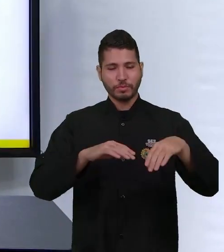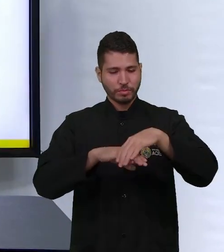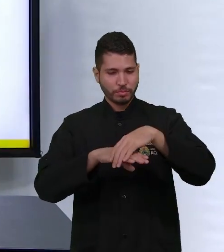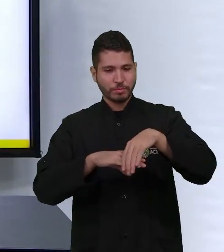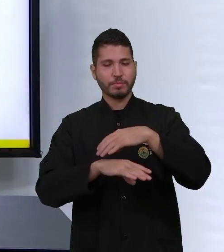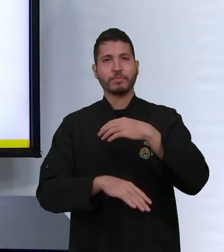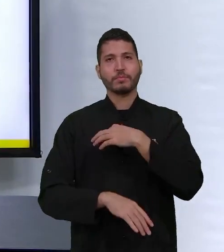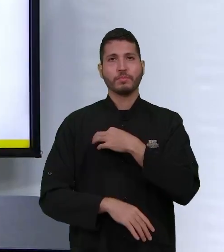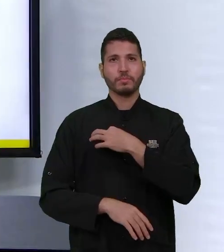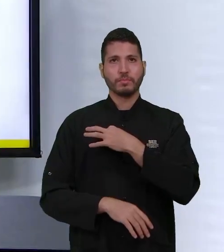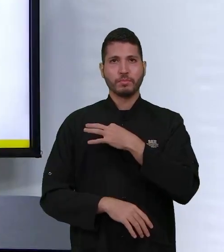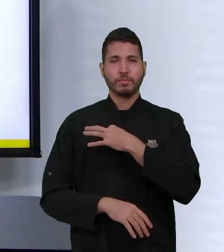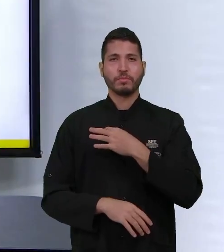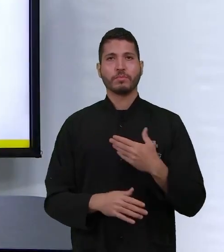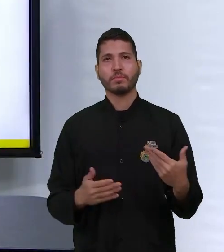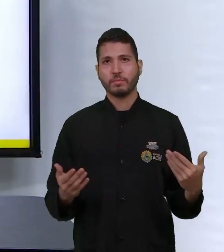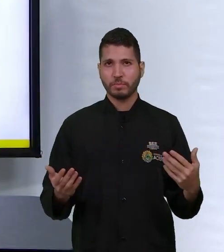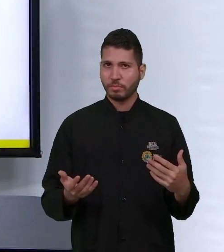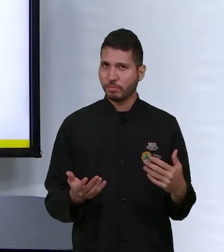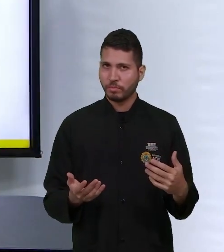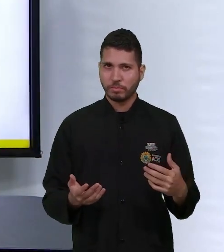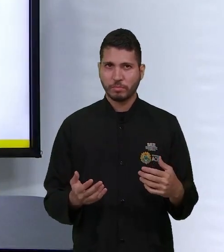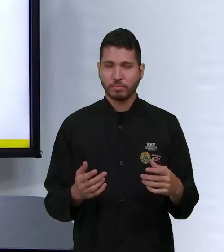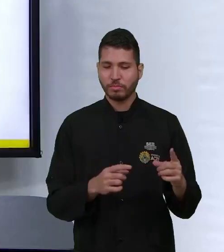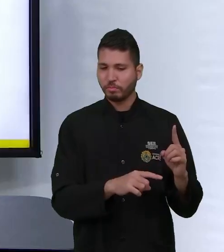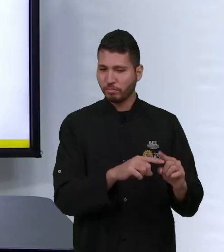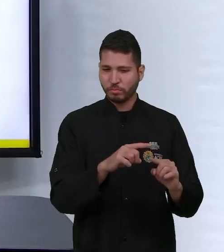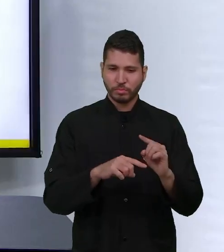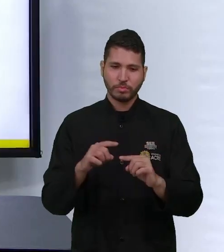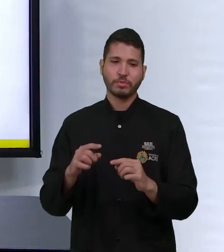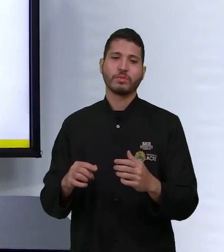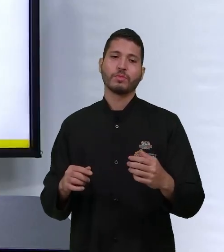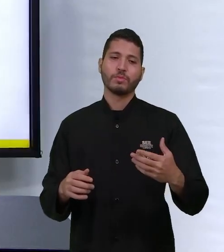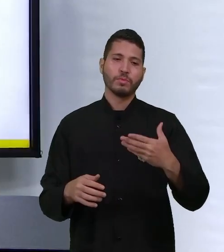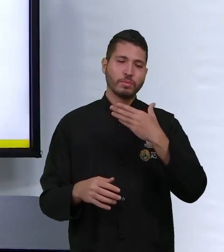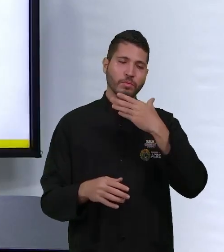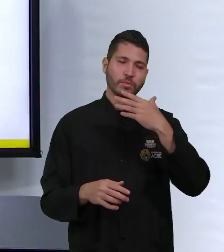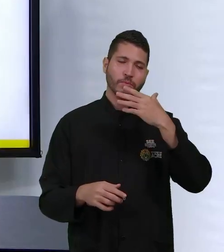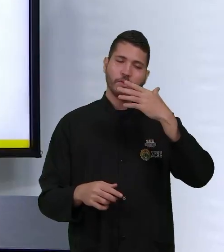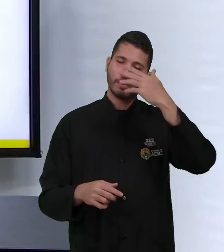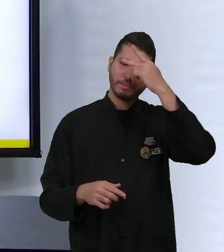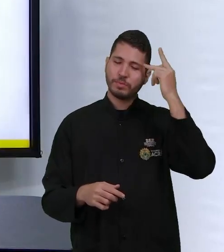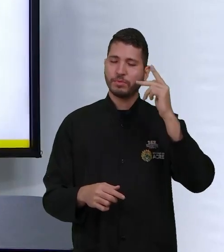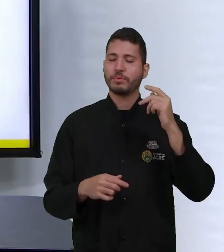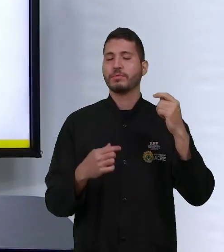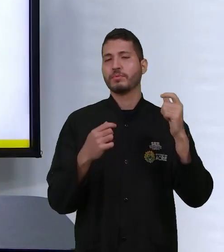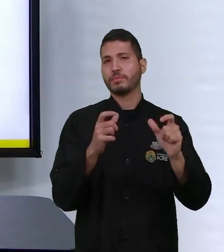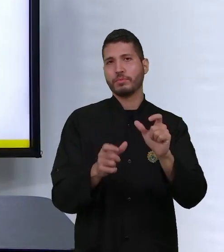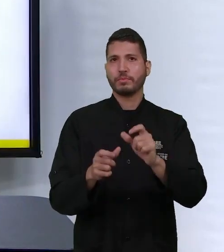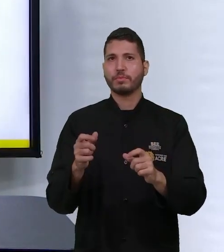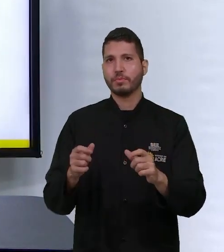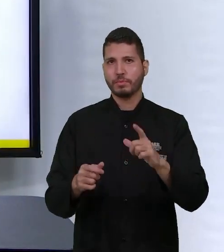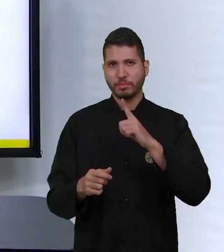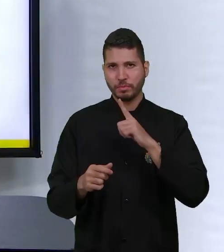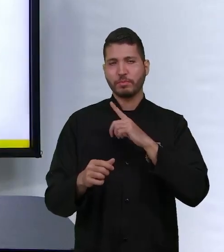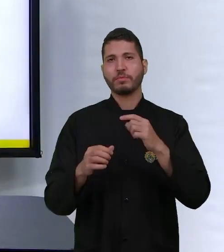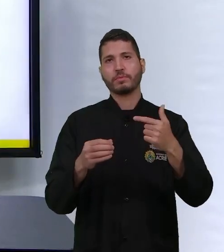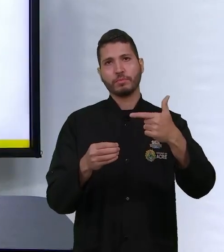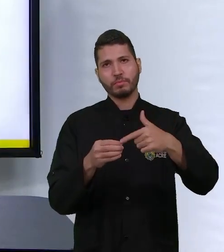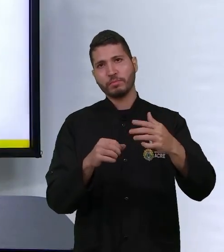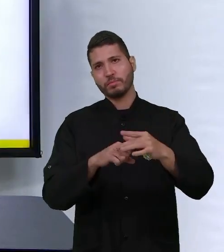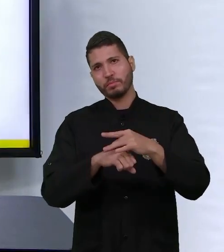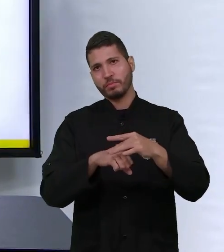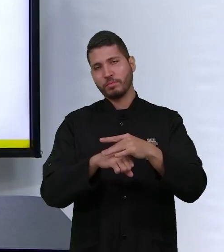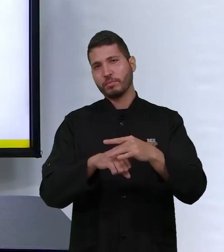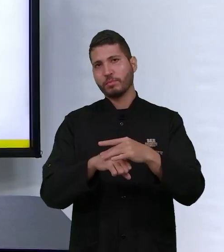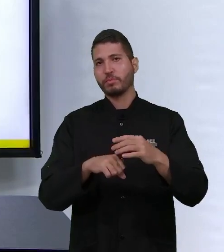roupa, a maior parte dos equipamentos que o homem precisa tem petróleo. Se não tem o petróleo bruto,